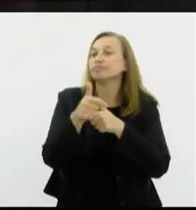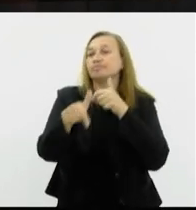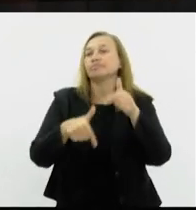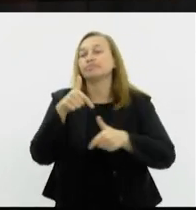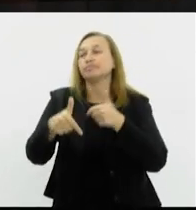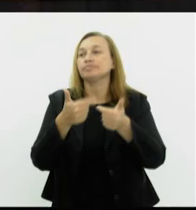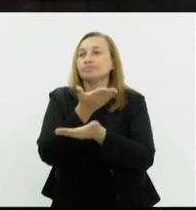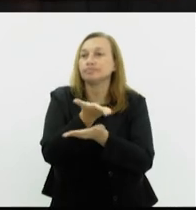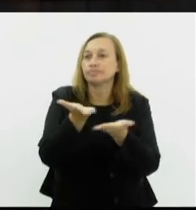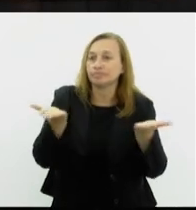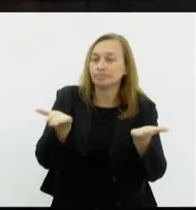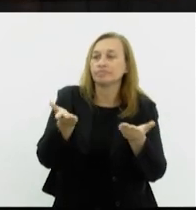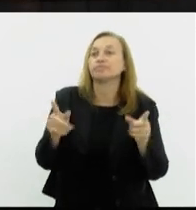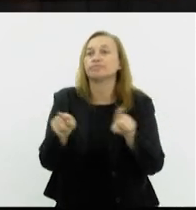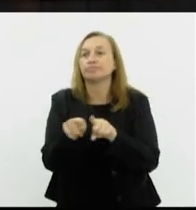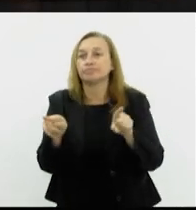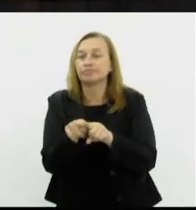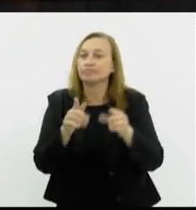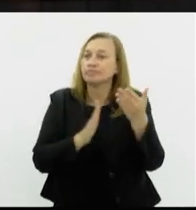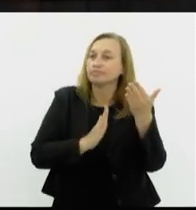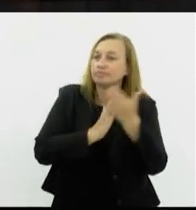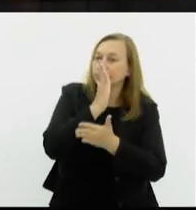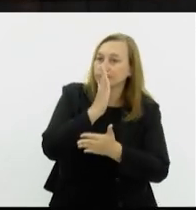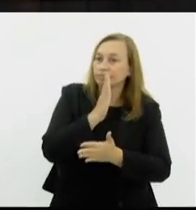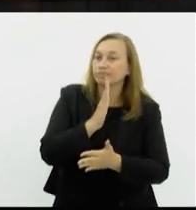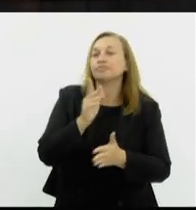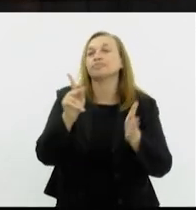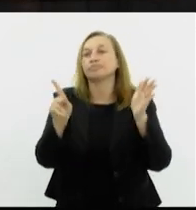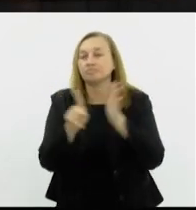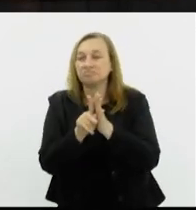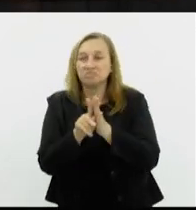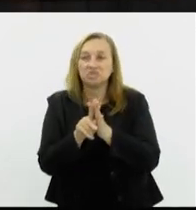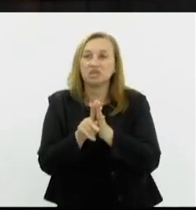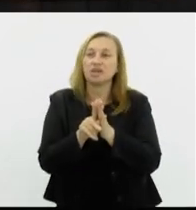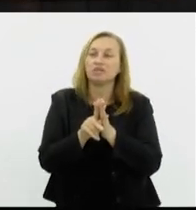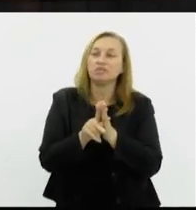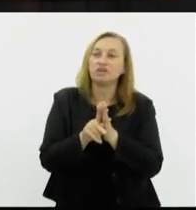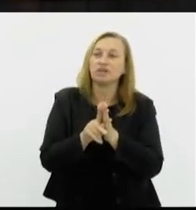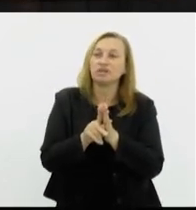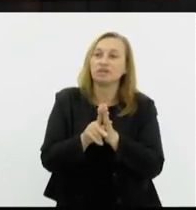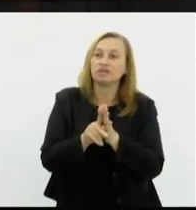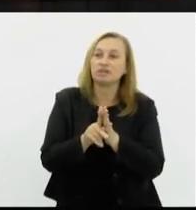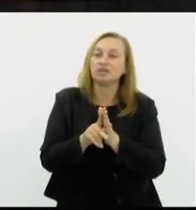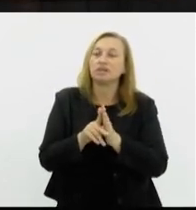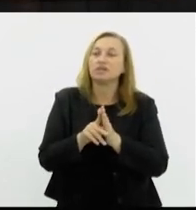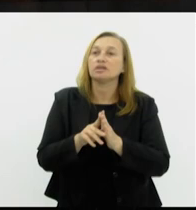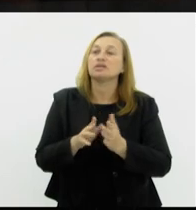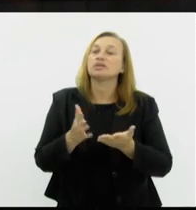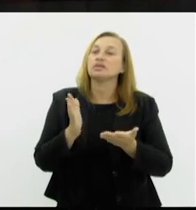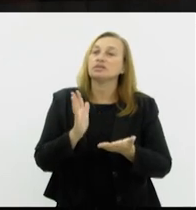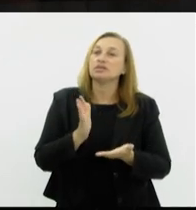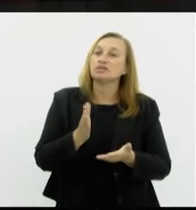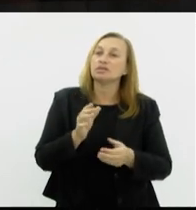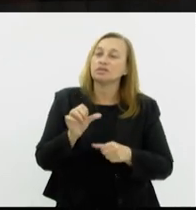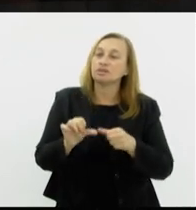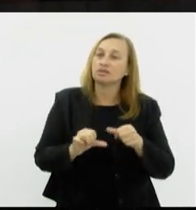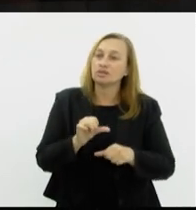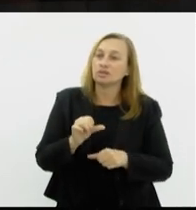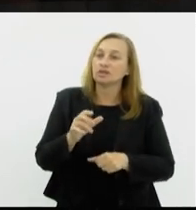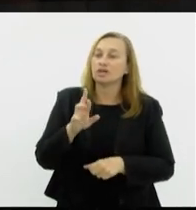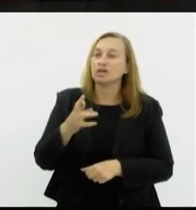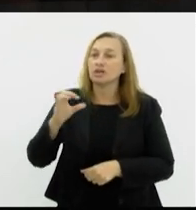de vocês. Também aprovamos, não é, o projeto que já virou lei, tornando a Rio